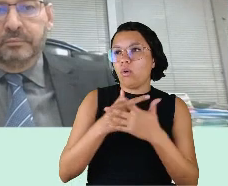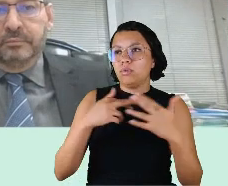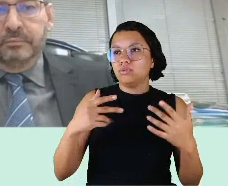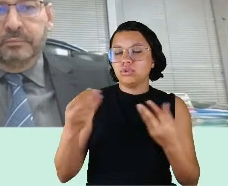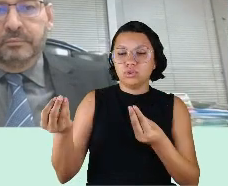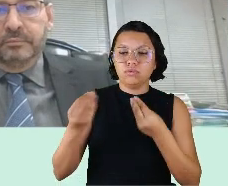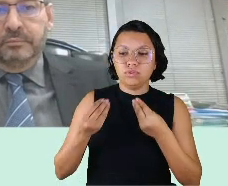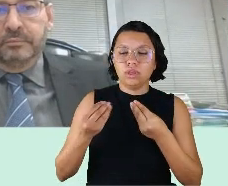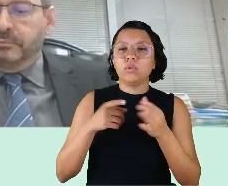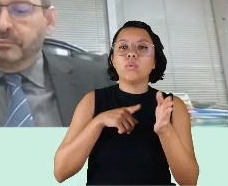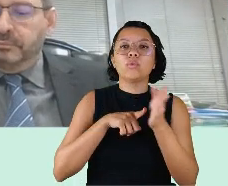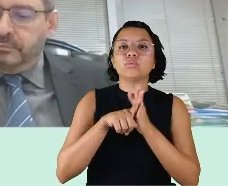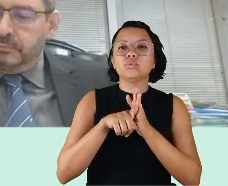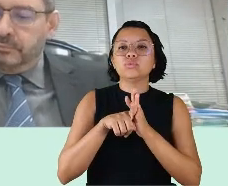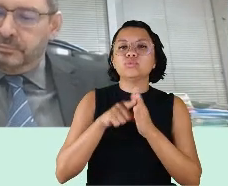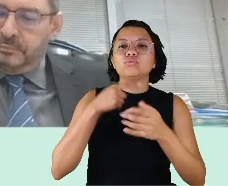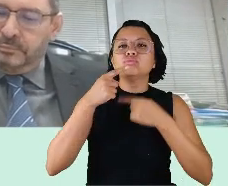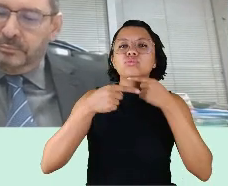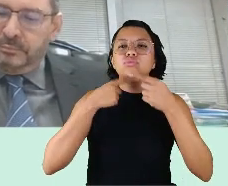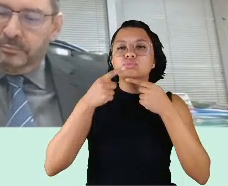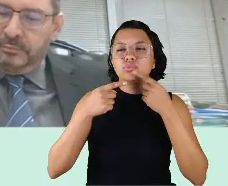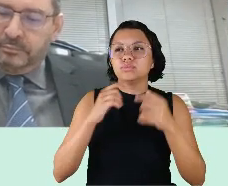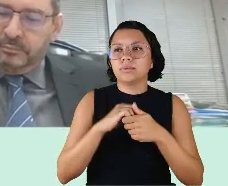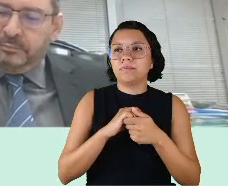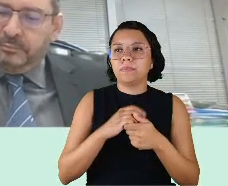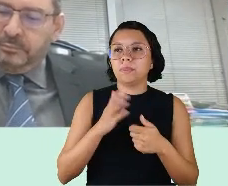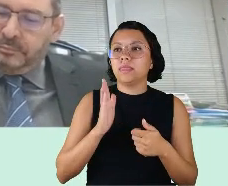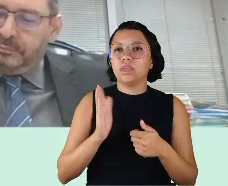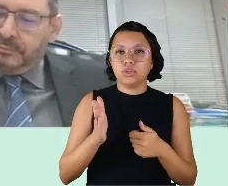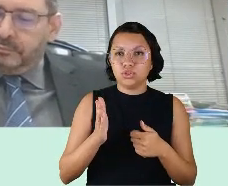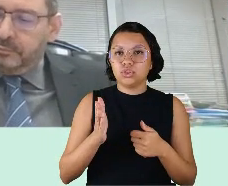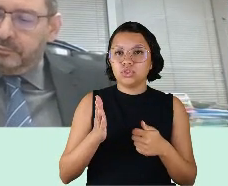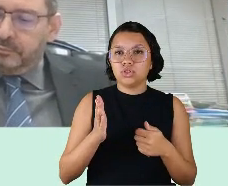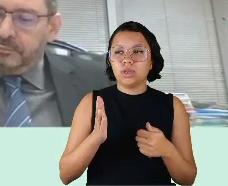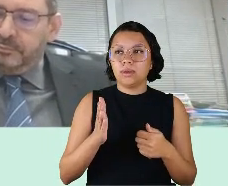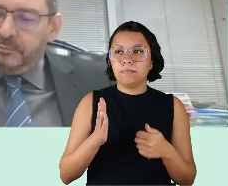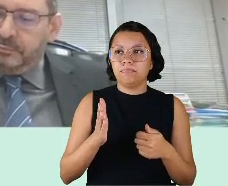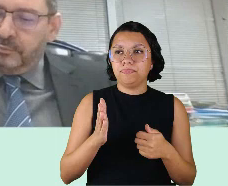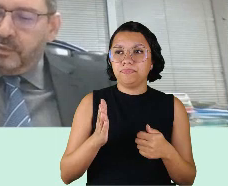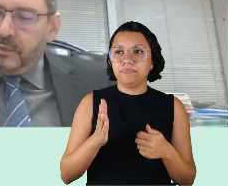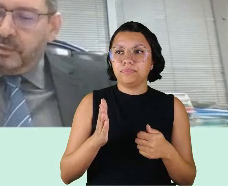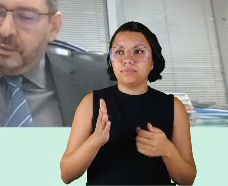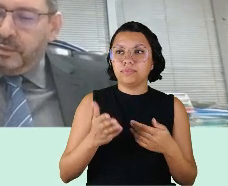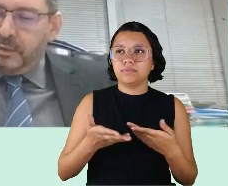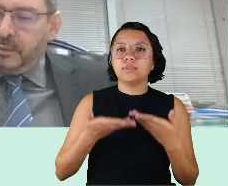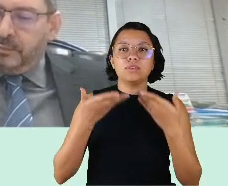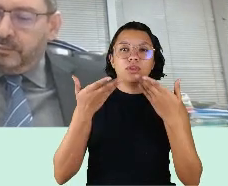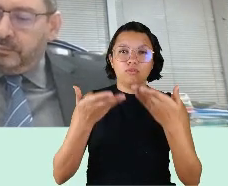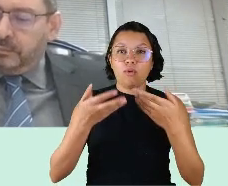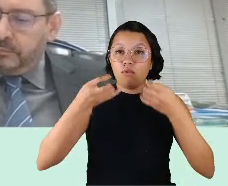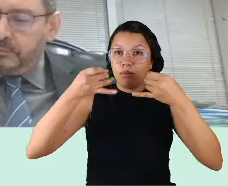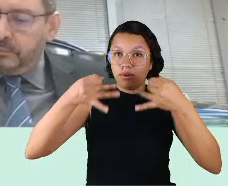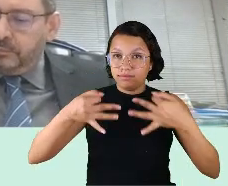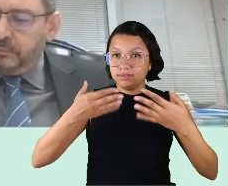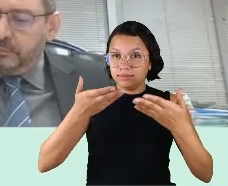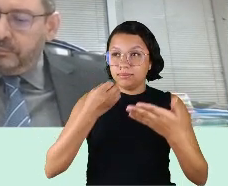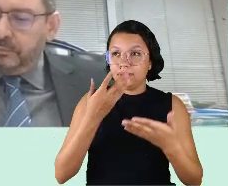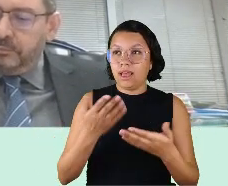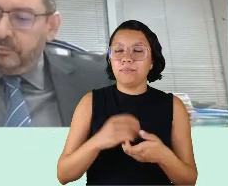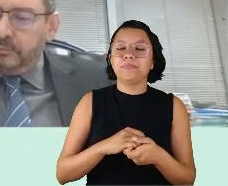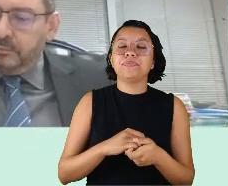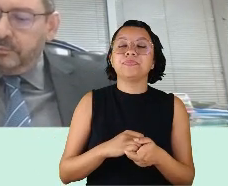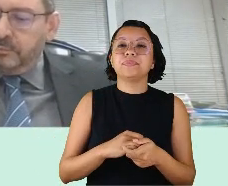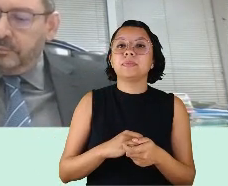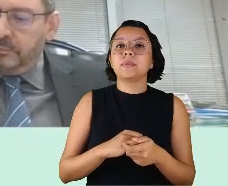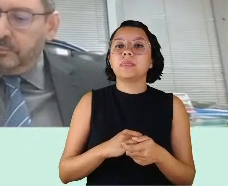me vieram assim como dúvidas, e assim já repasso a nossa corregedora, se puder nos esclarecer.